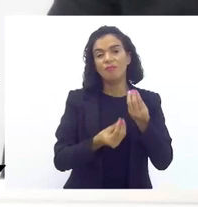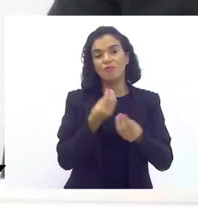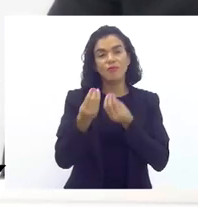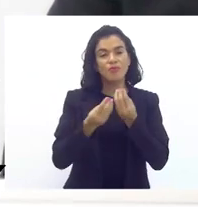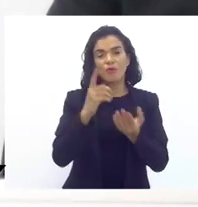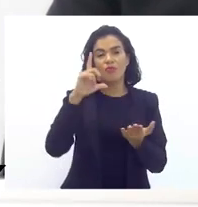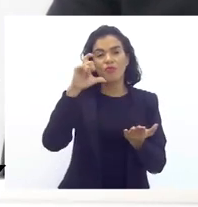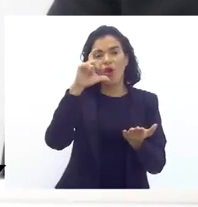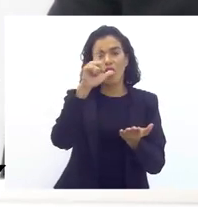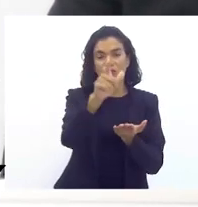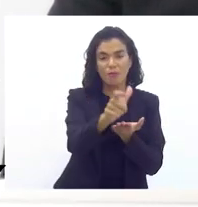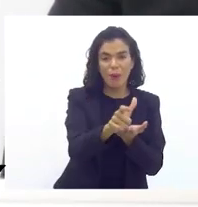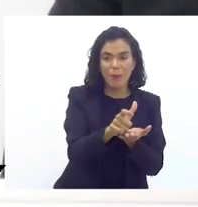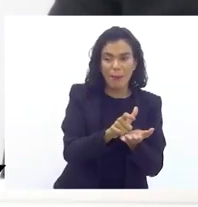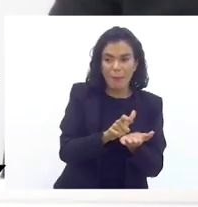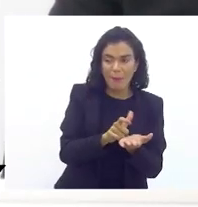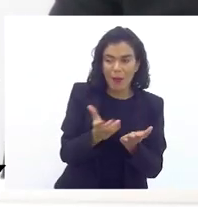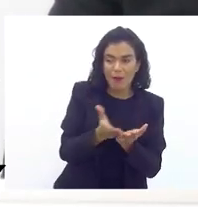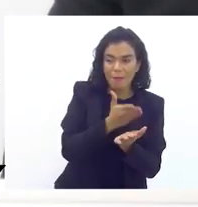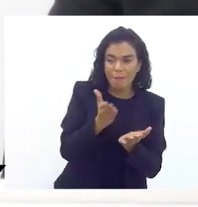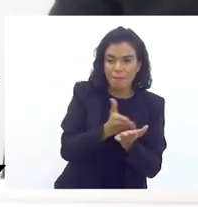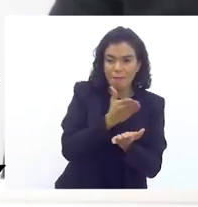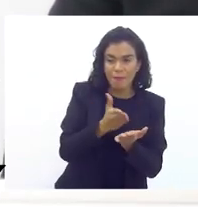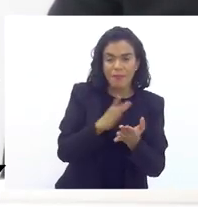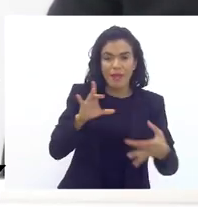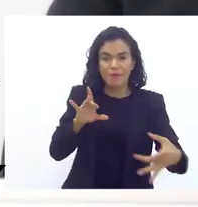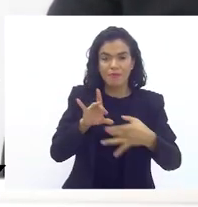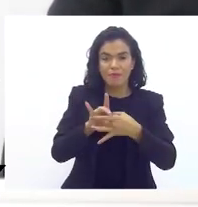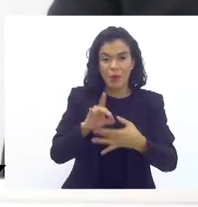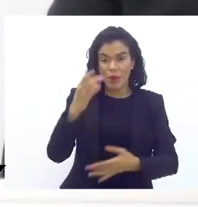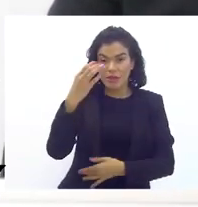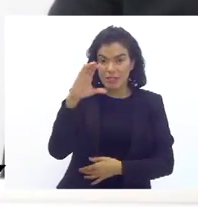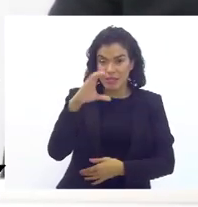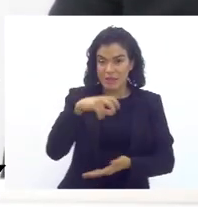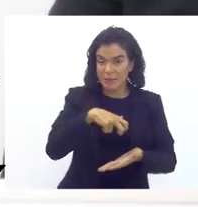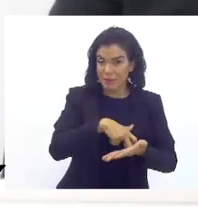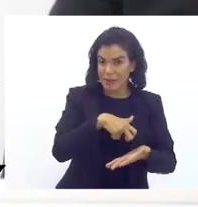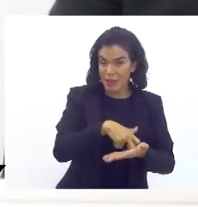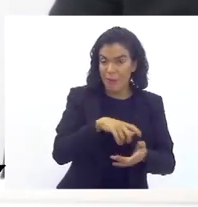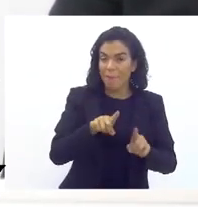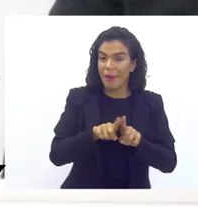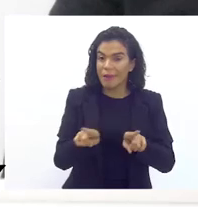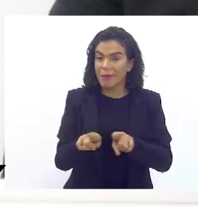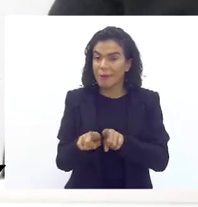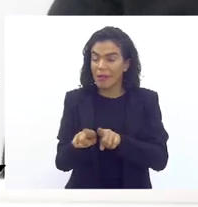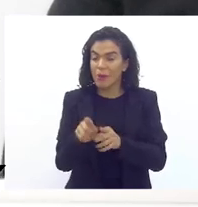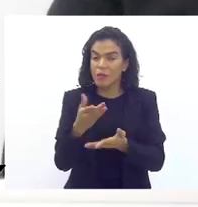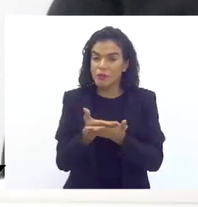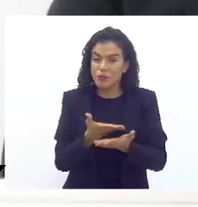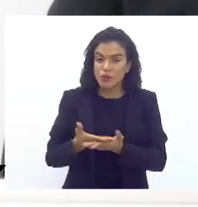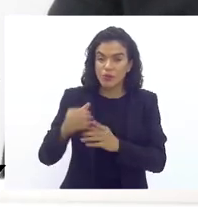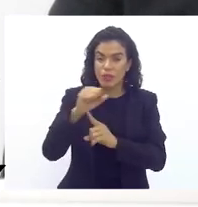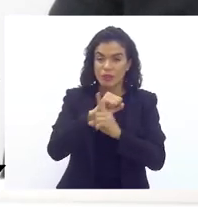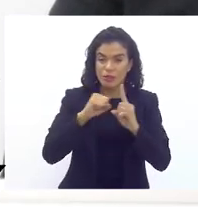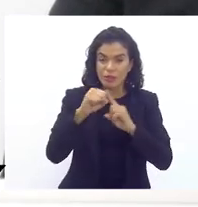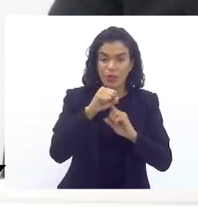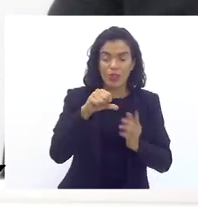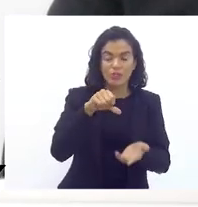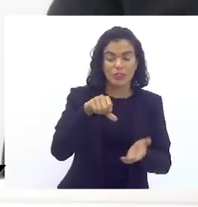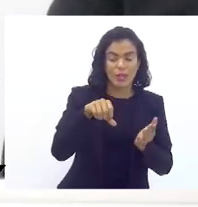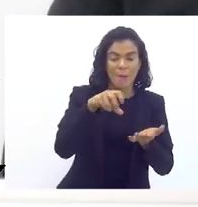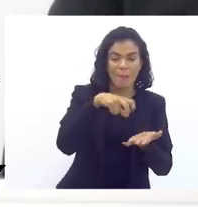fotográfica Ela tem ela tem muita relação com a ciência penal mas tem também com a sociologia penal com a criminologia